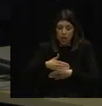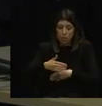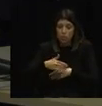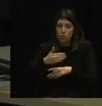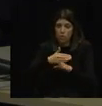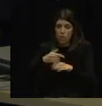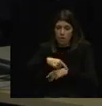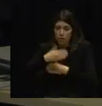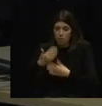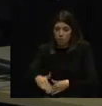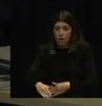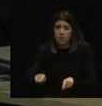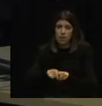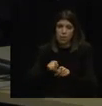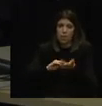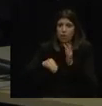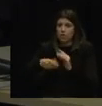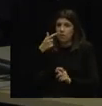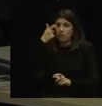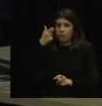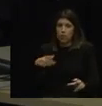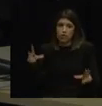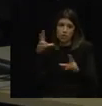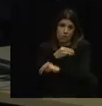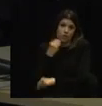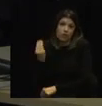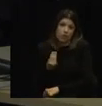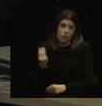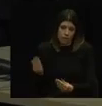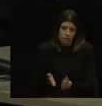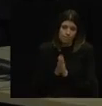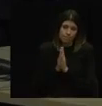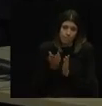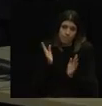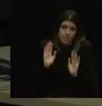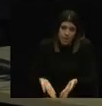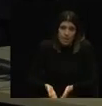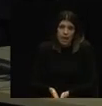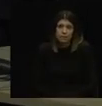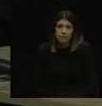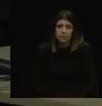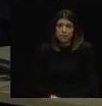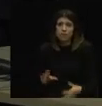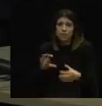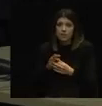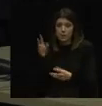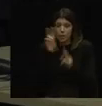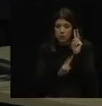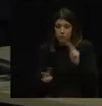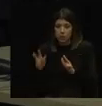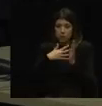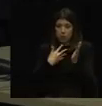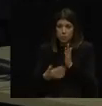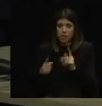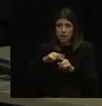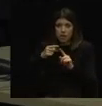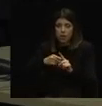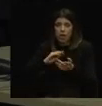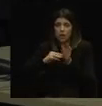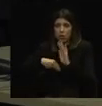prazo para que haja a devida renovação e rejuvenescimento dos trabalhadores. Da leitura do Plano Anual de Recrutamento